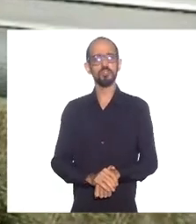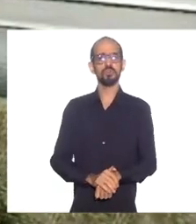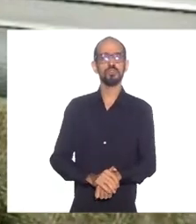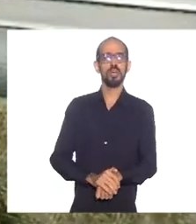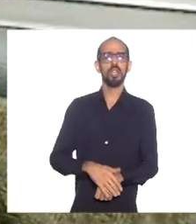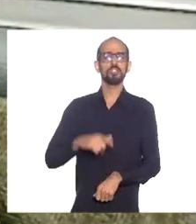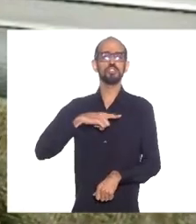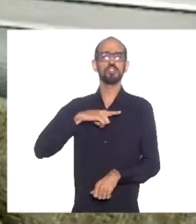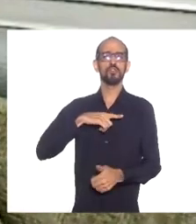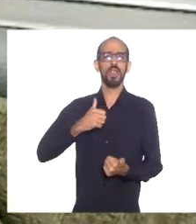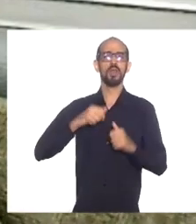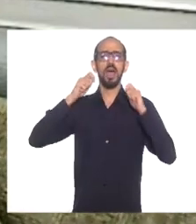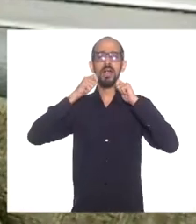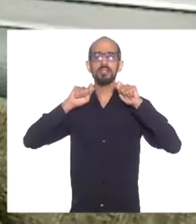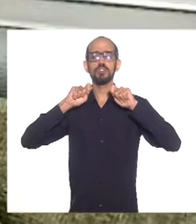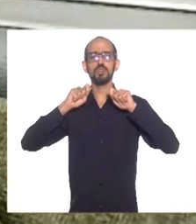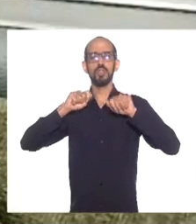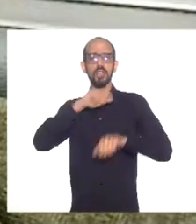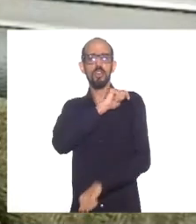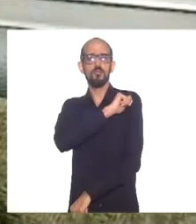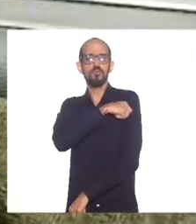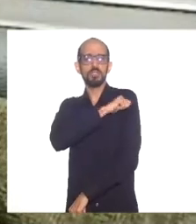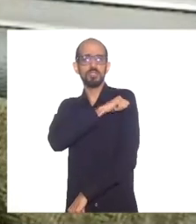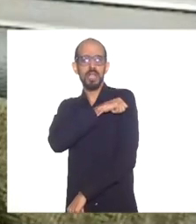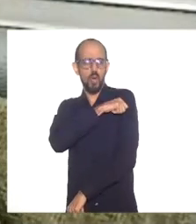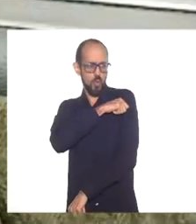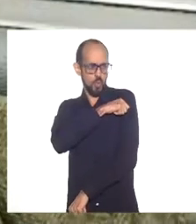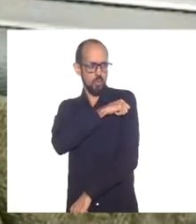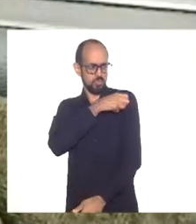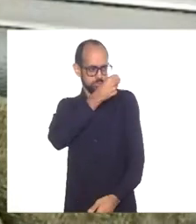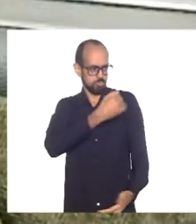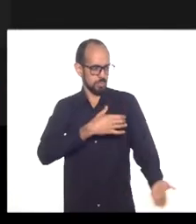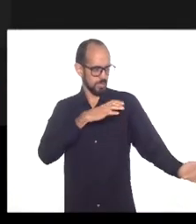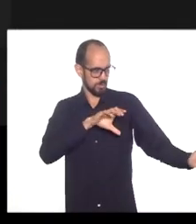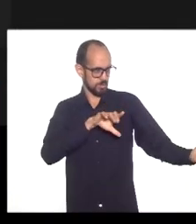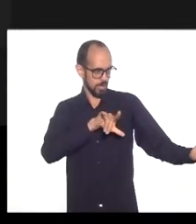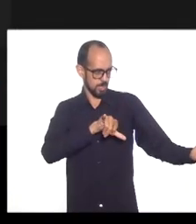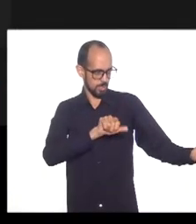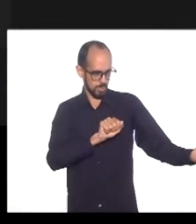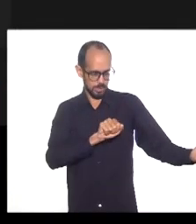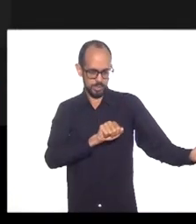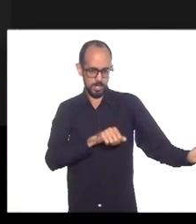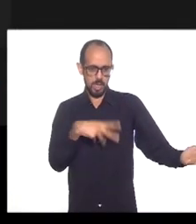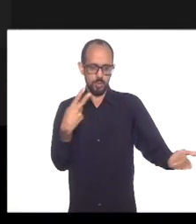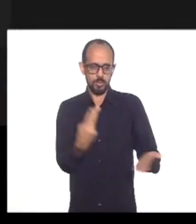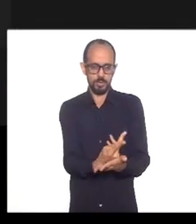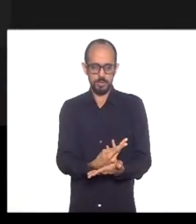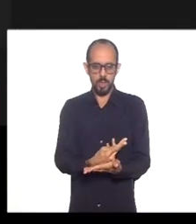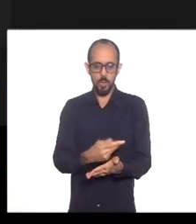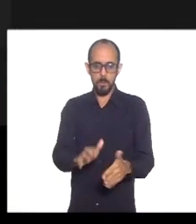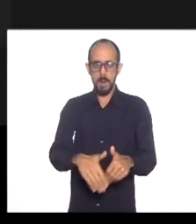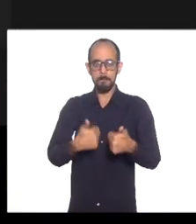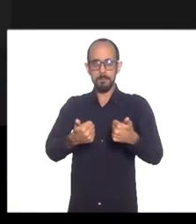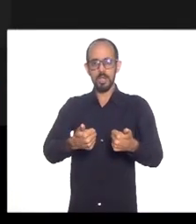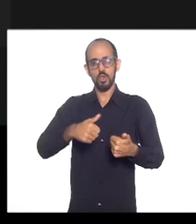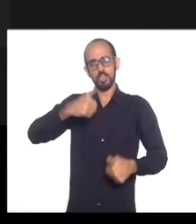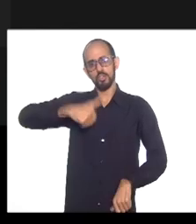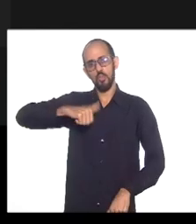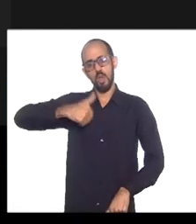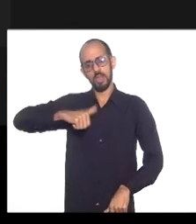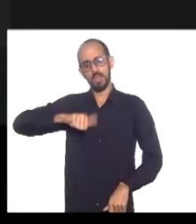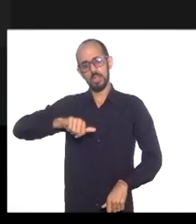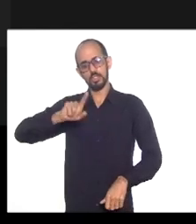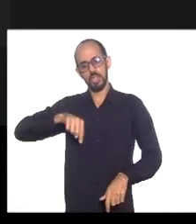na assessoria fiscal, o deputado Célia Jordão, um grande ganho de qualidade, que foi